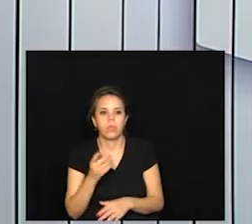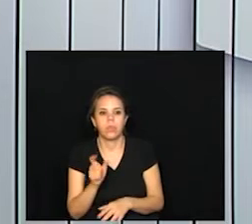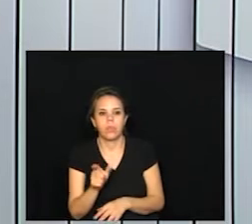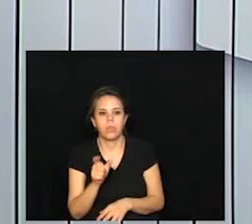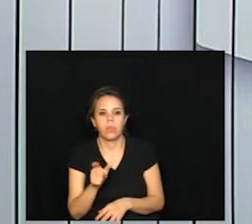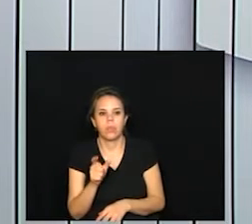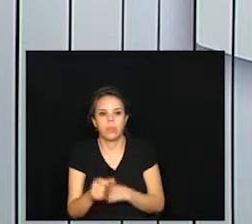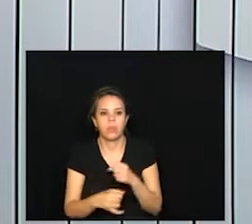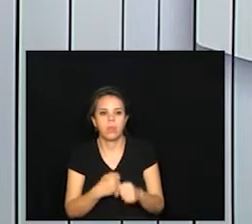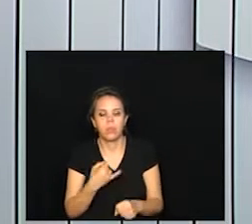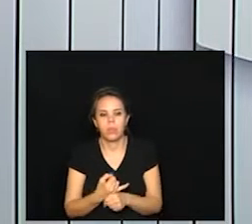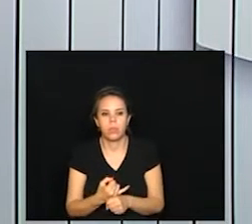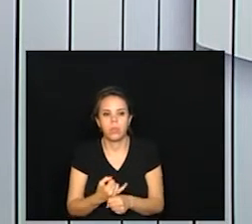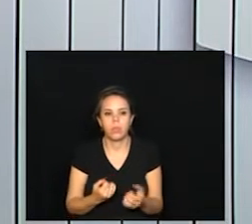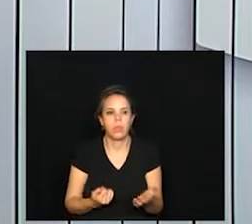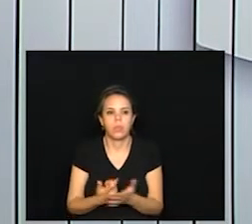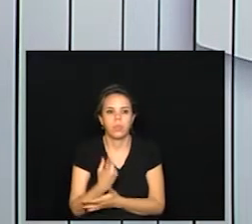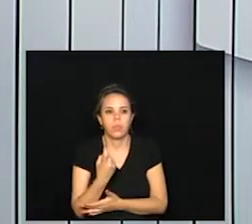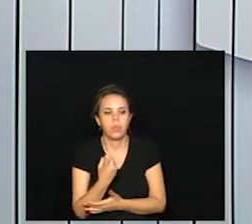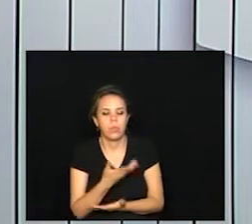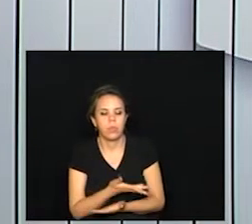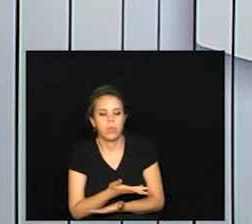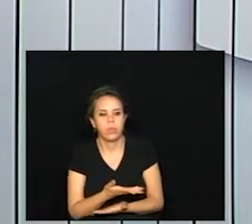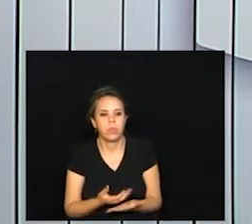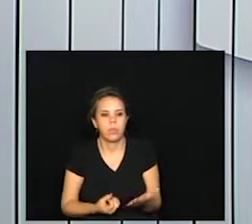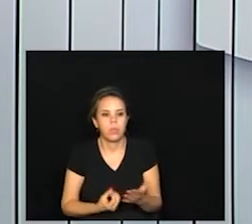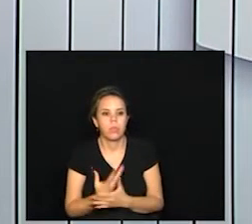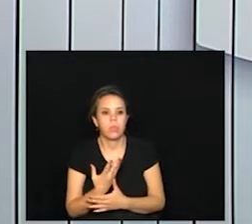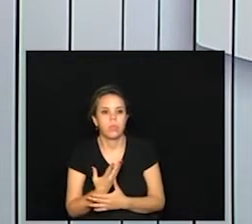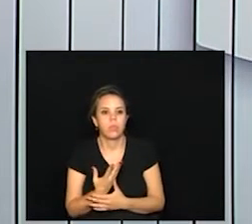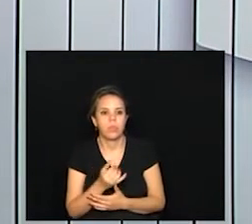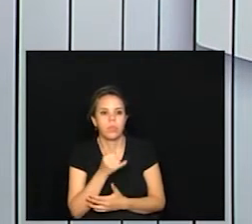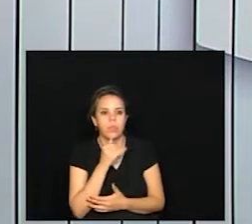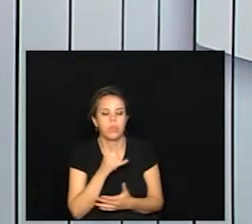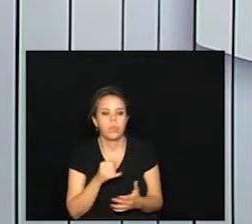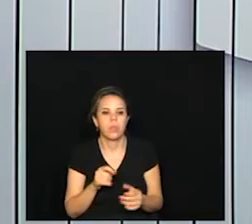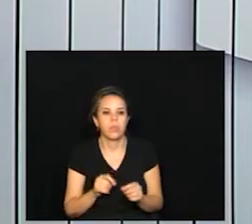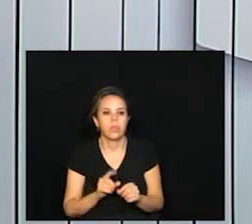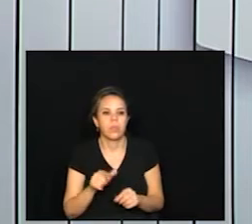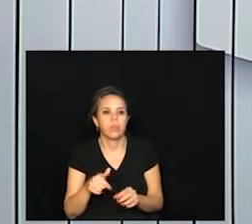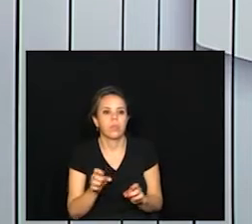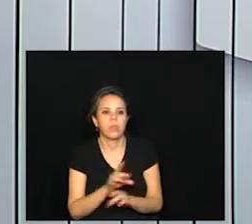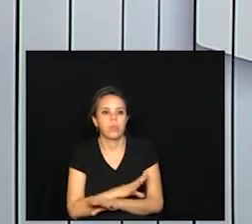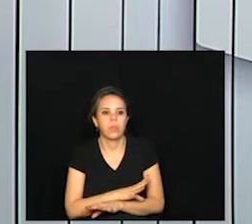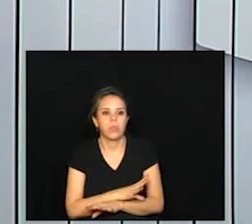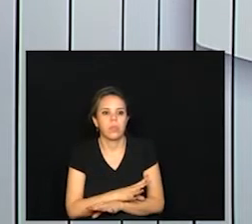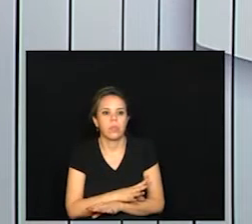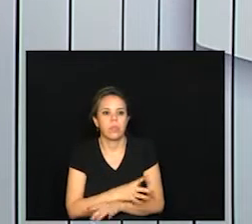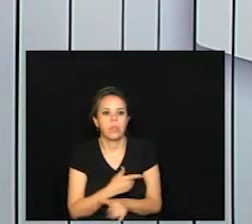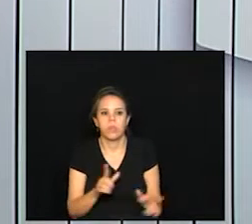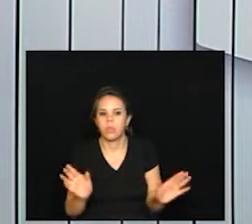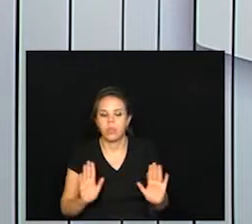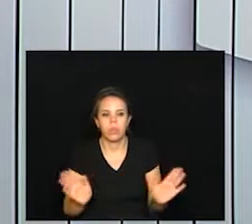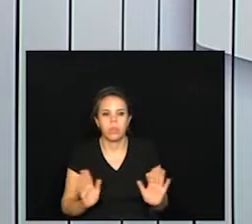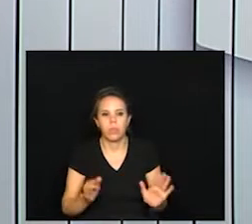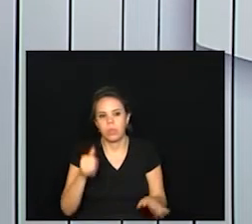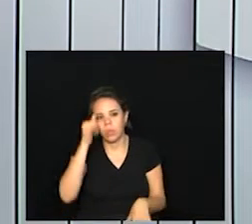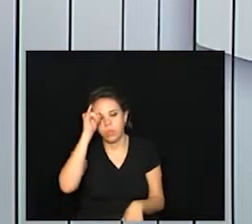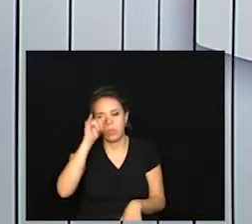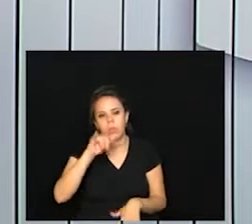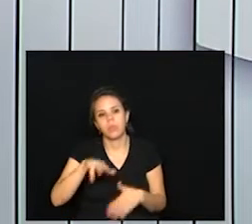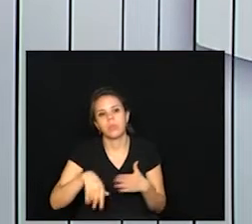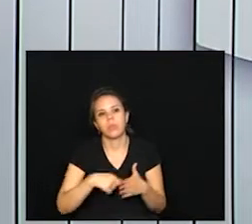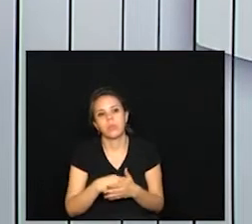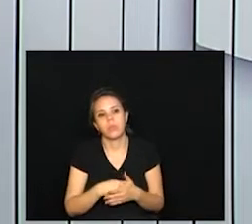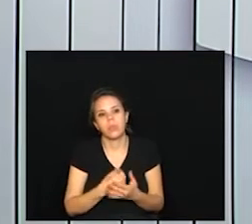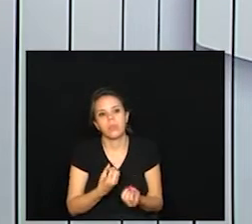cartão virtual para uma compra única. Então, ele cria este cartão, comprou e depois o cartão ele não existe mais, que é para evitar fraude